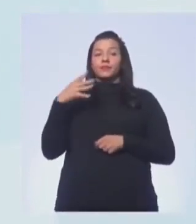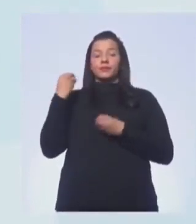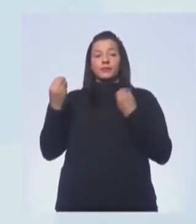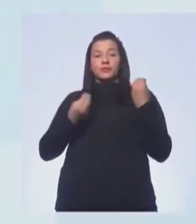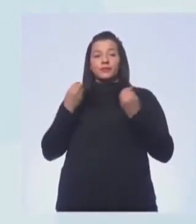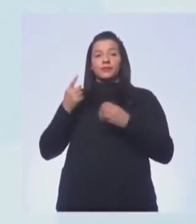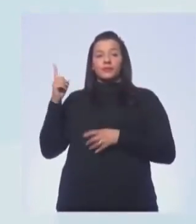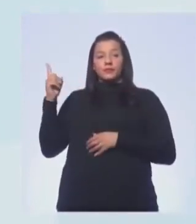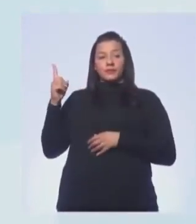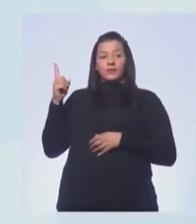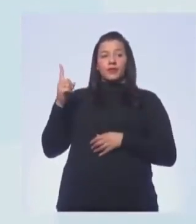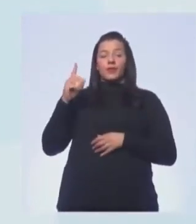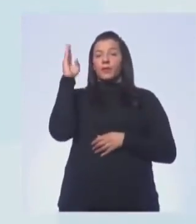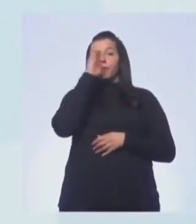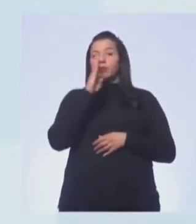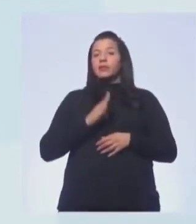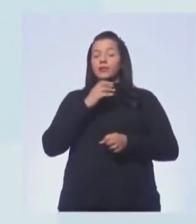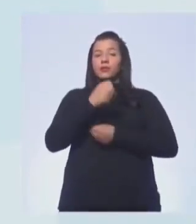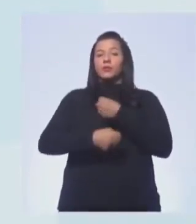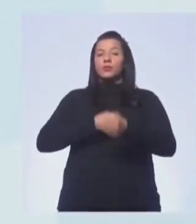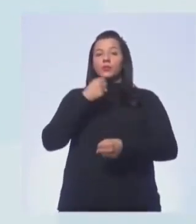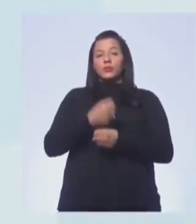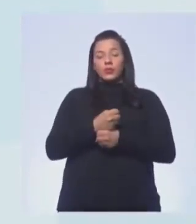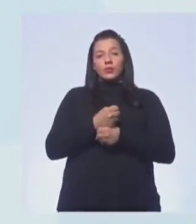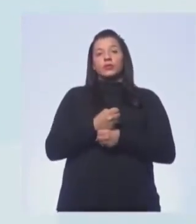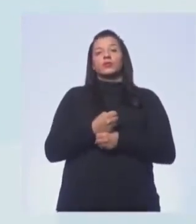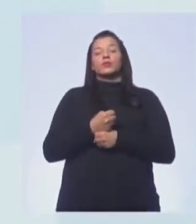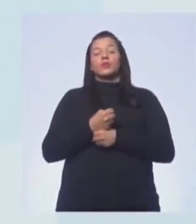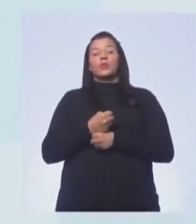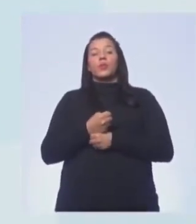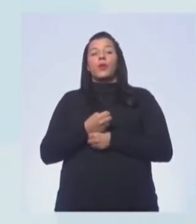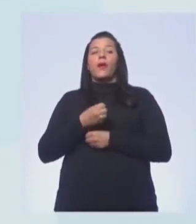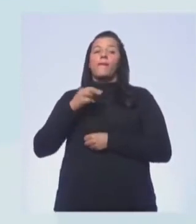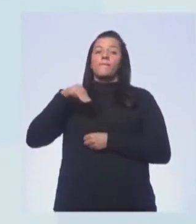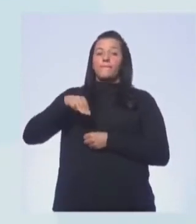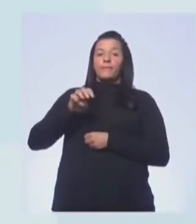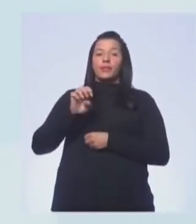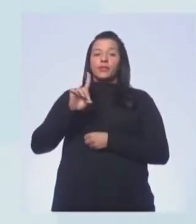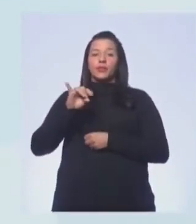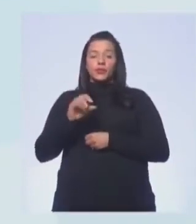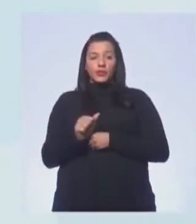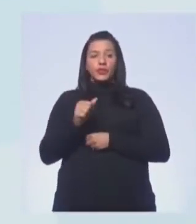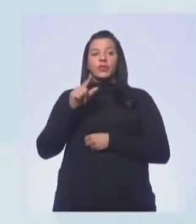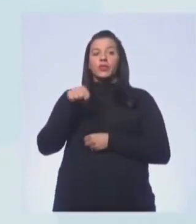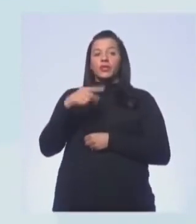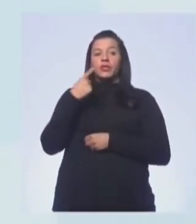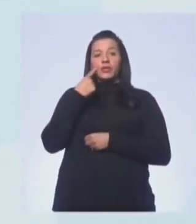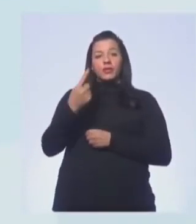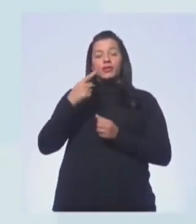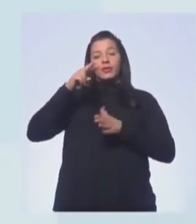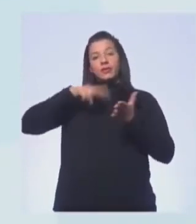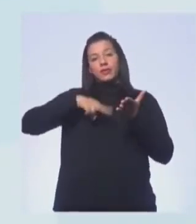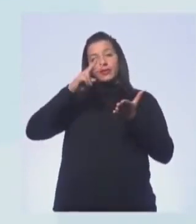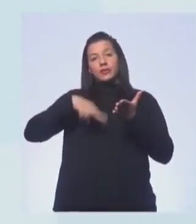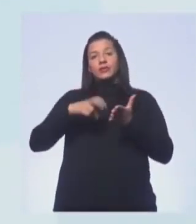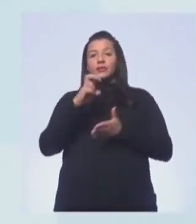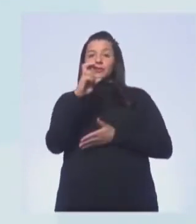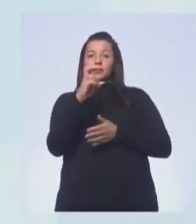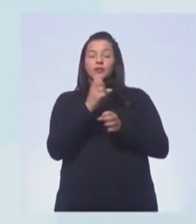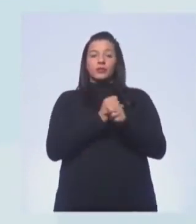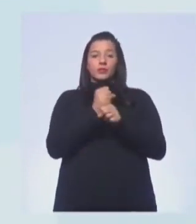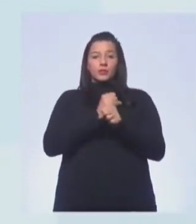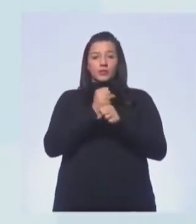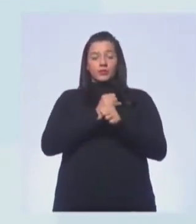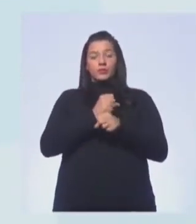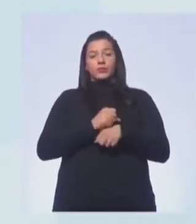Quantos livros o brasileiro lê por ano? Então, a média que foi feita dos leitores é que o brasileiro lê pelo menos 5 livros por ano.